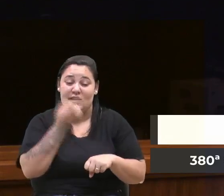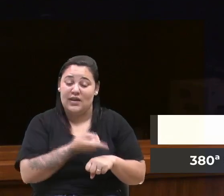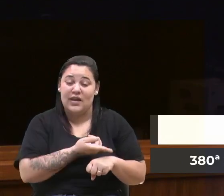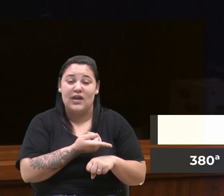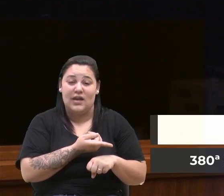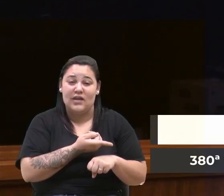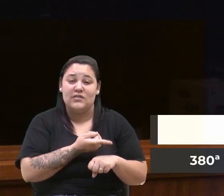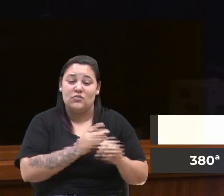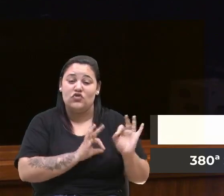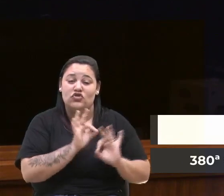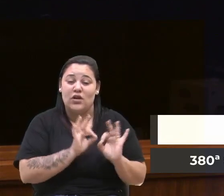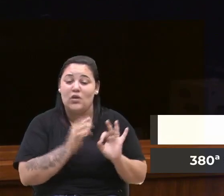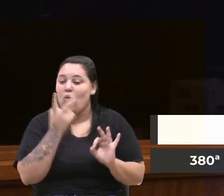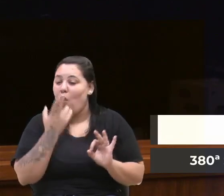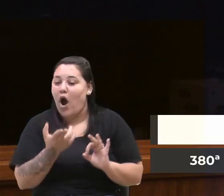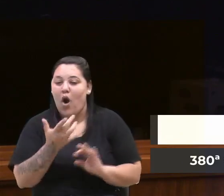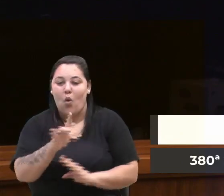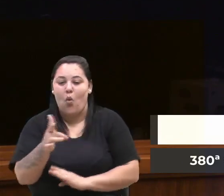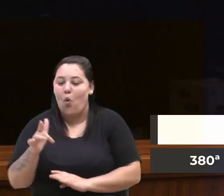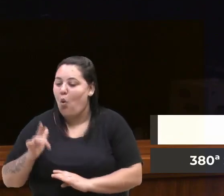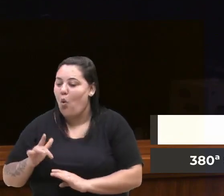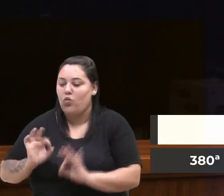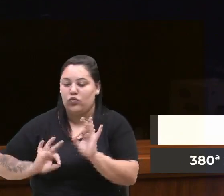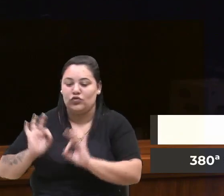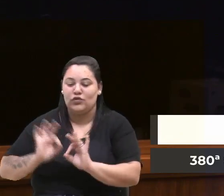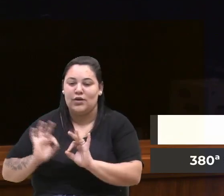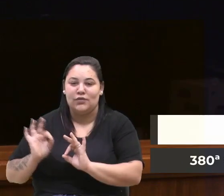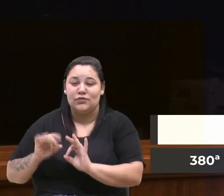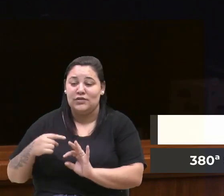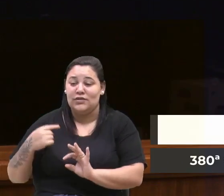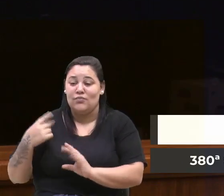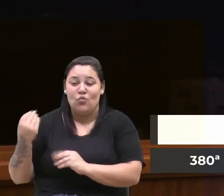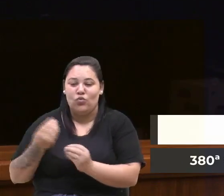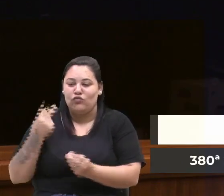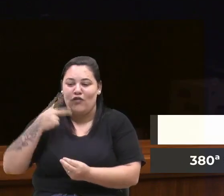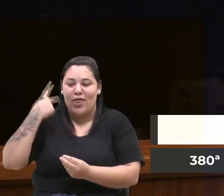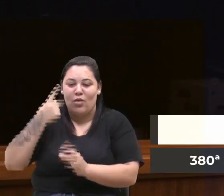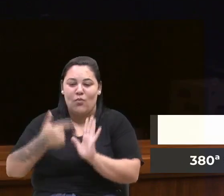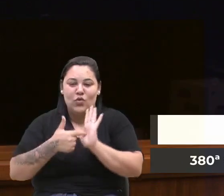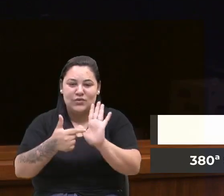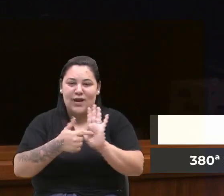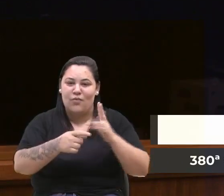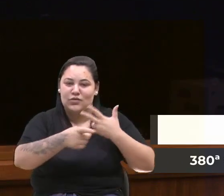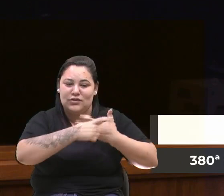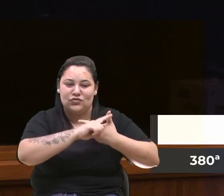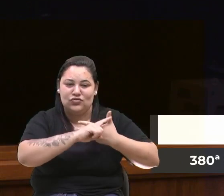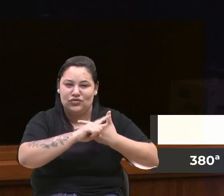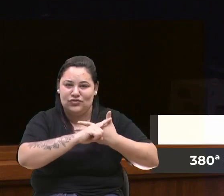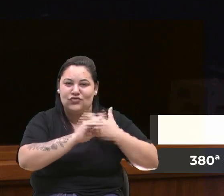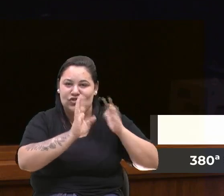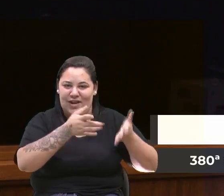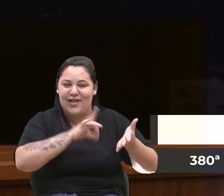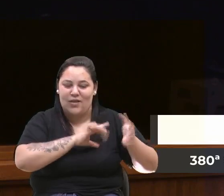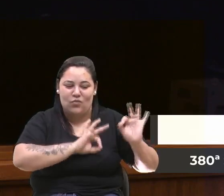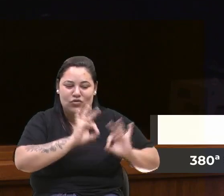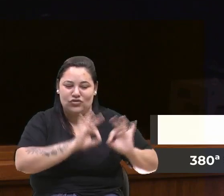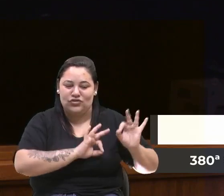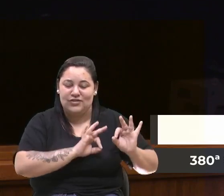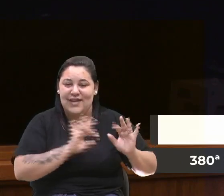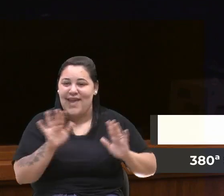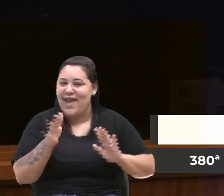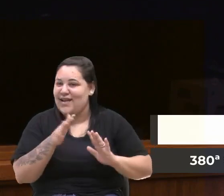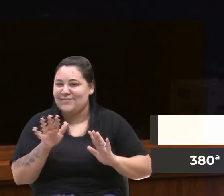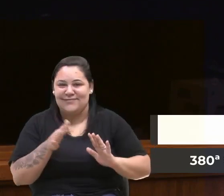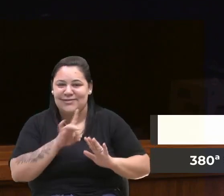vereadores apresentam ao Executivo e que, infelizmente, muitas vezes a gente não pode fazer porque ele é